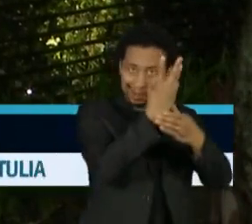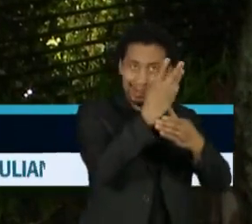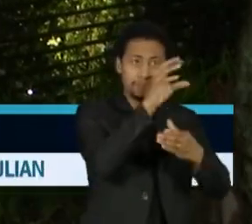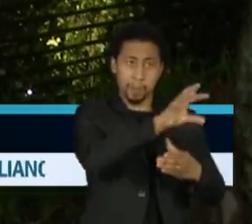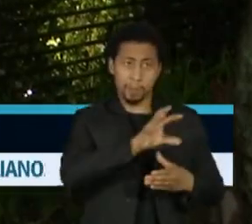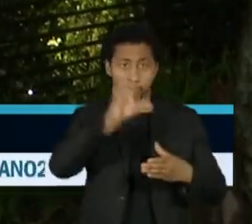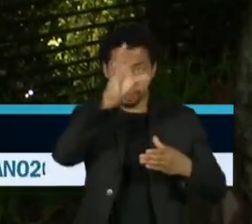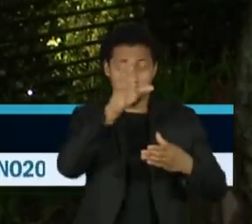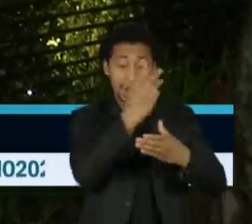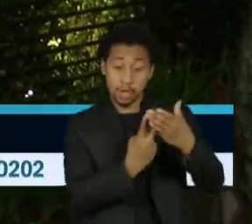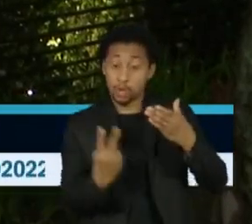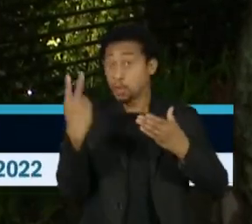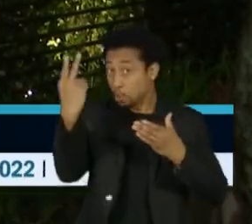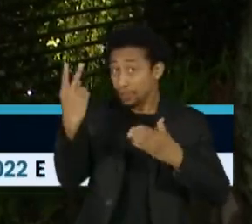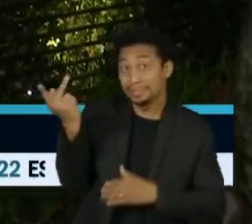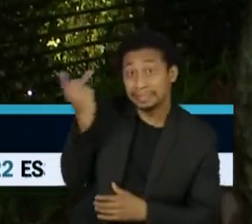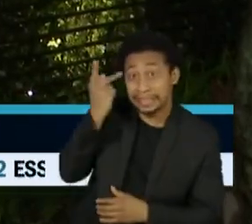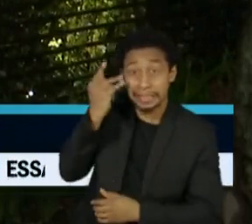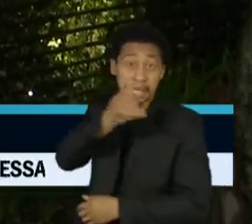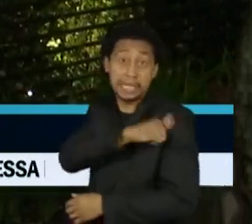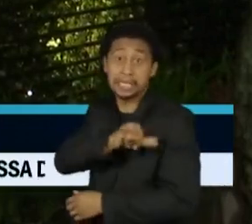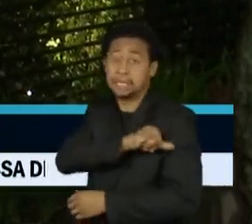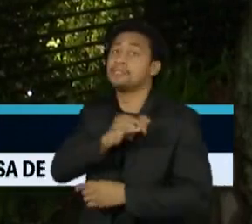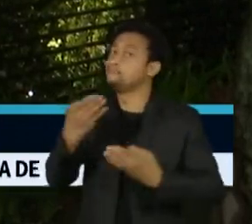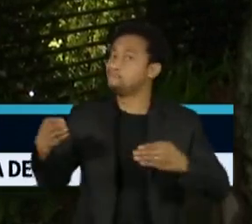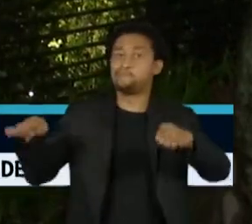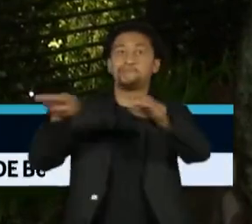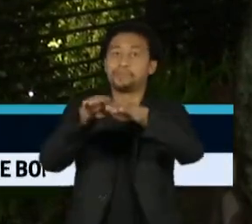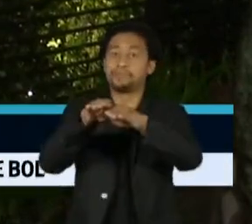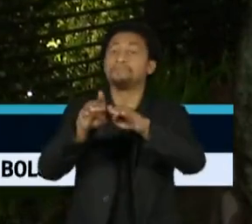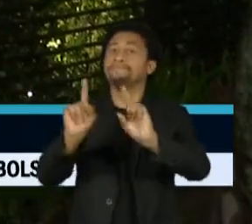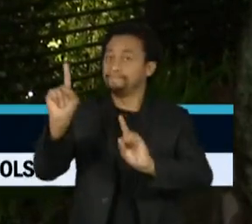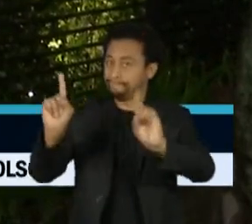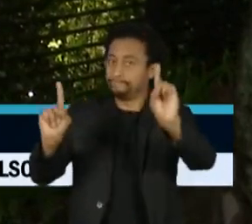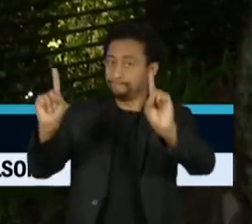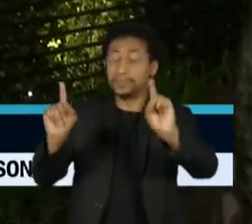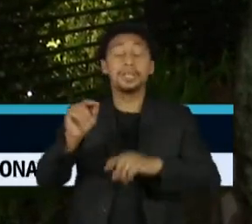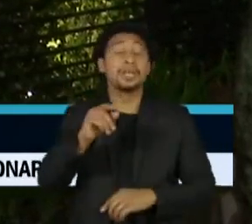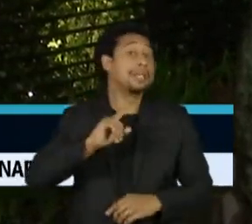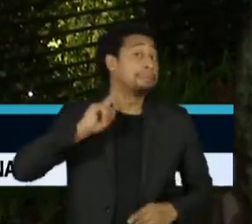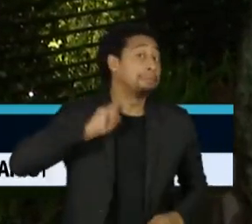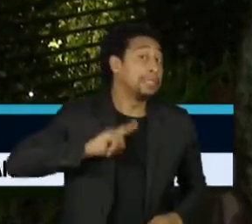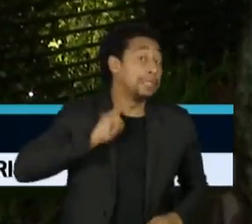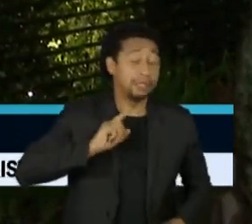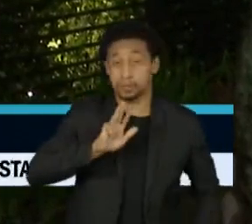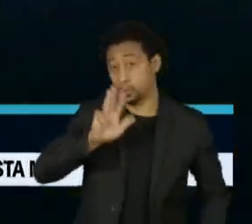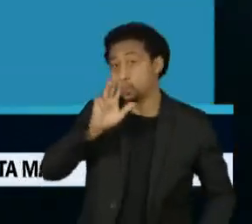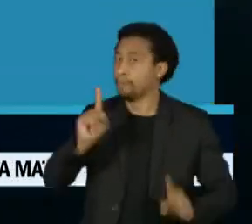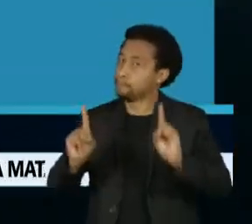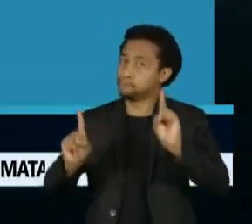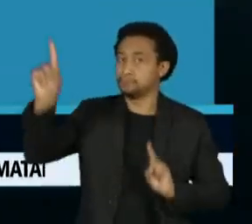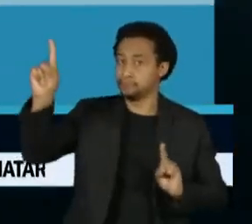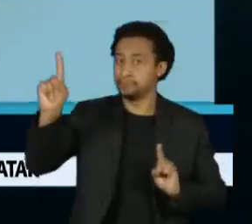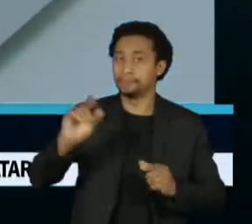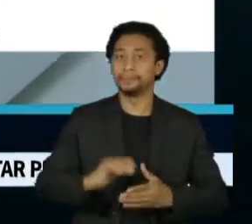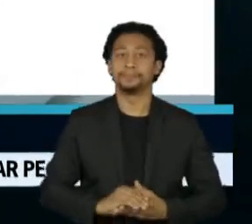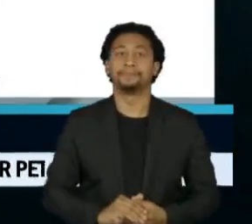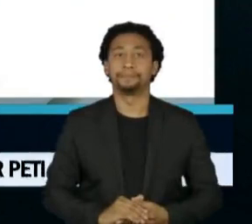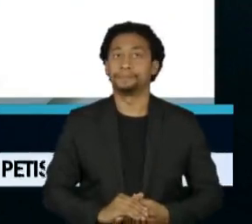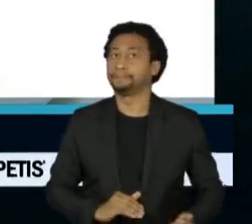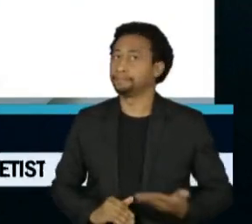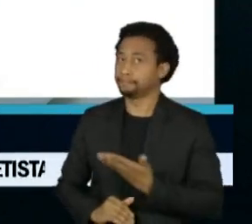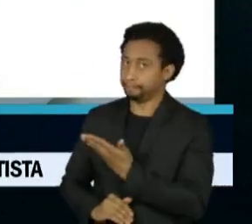país. No Rio e em São Paulo, eles estão em empate técnico. Já em Minas, o petista leva ampla vantagem. Entre